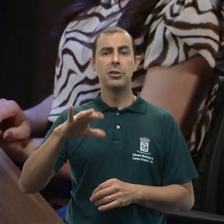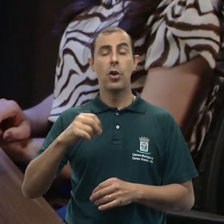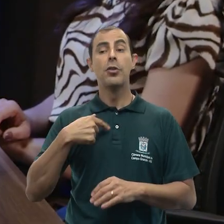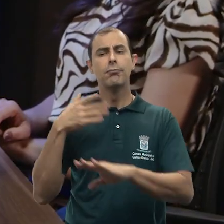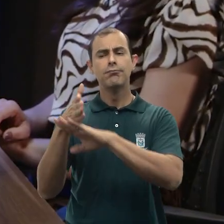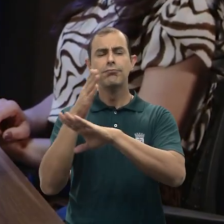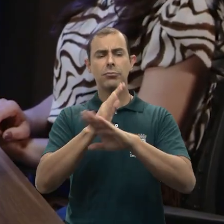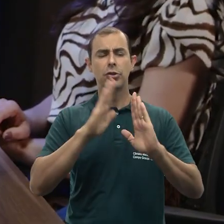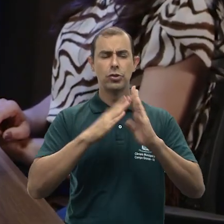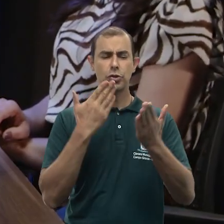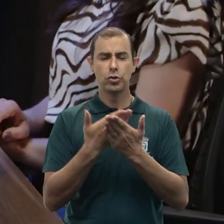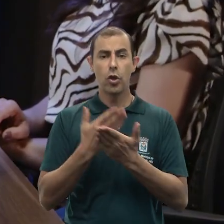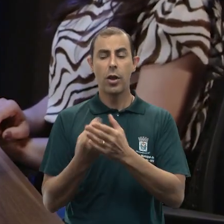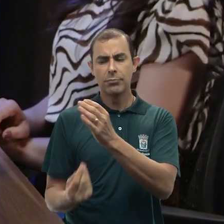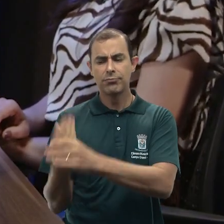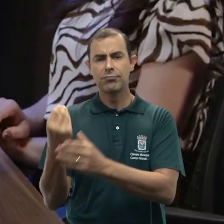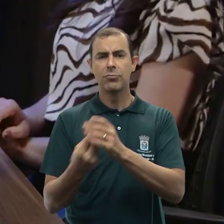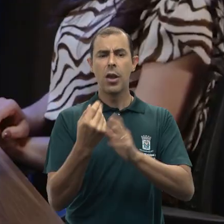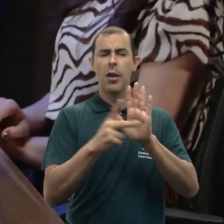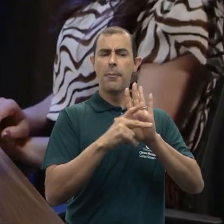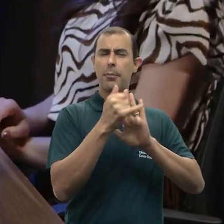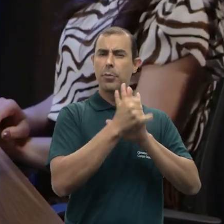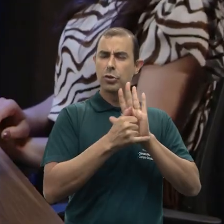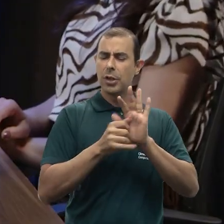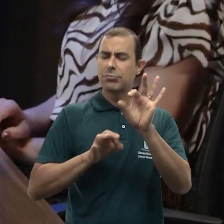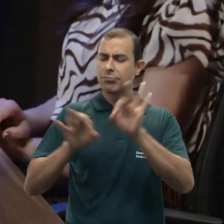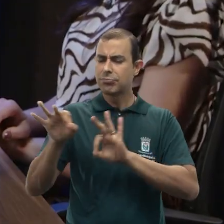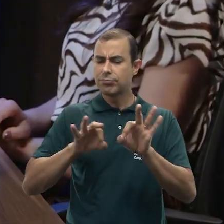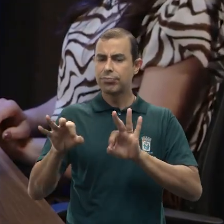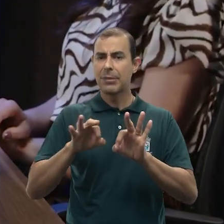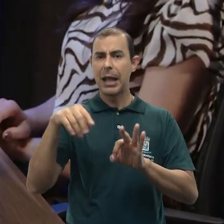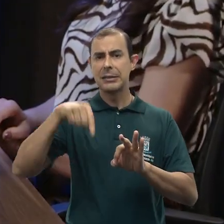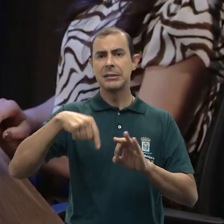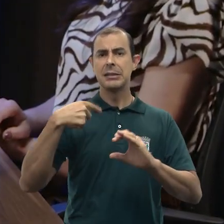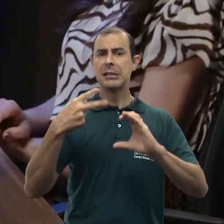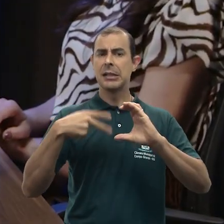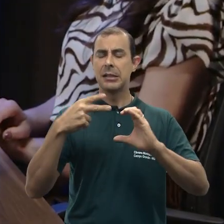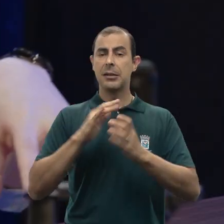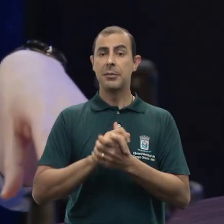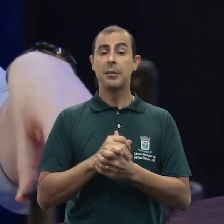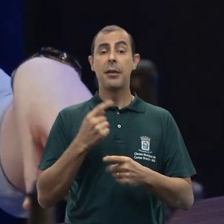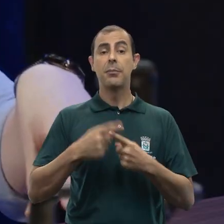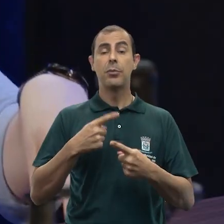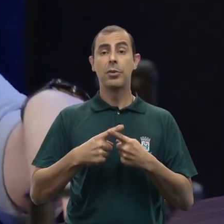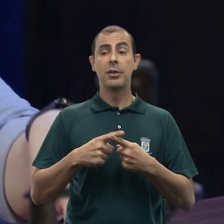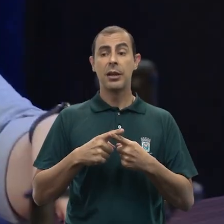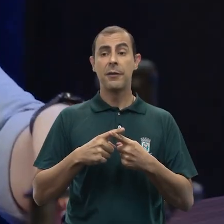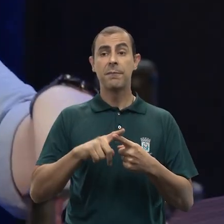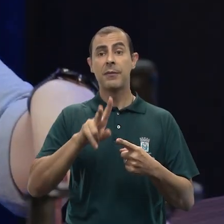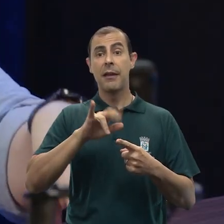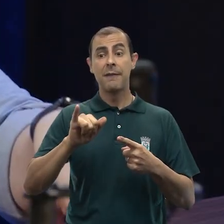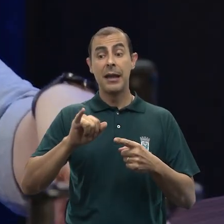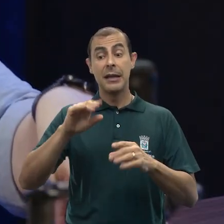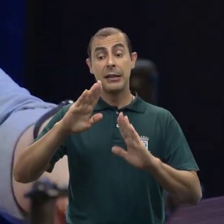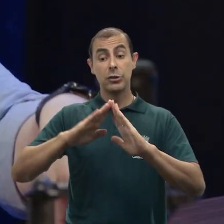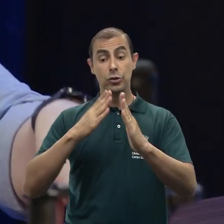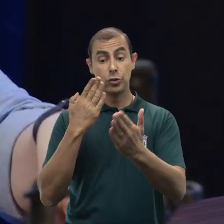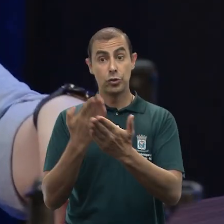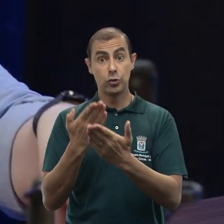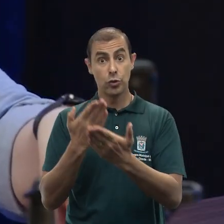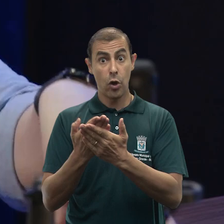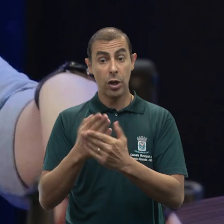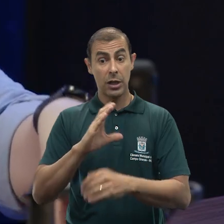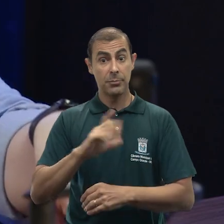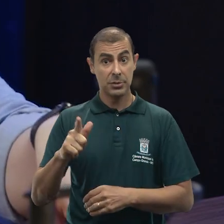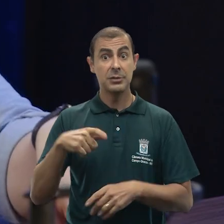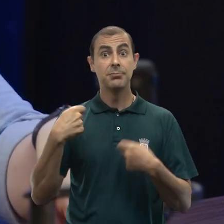nas escolas para criar projetos, já criei projetos, estou pautando na Câmara, para que um percentual do que é consumido dentro das